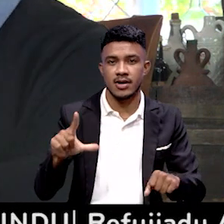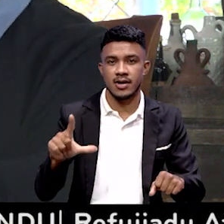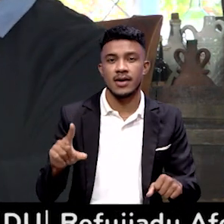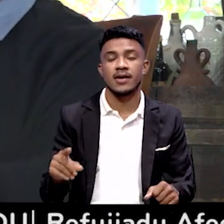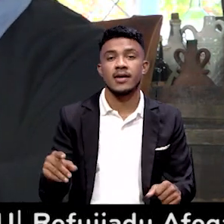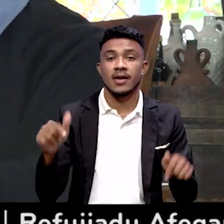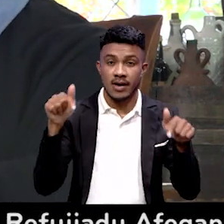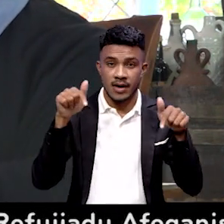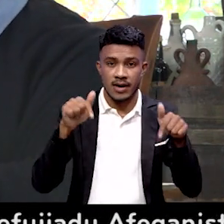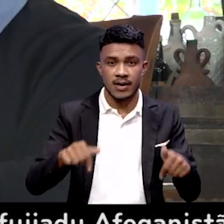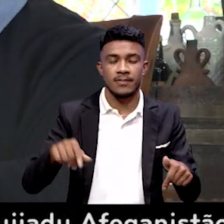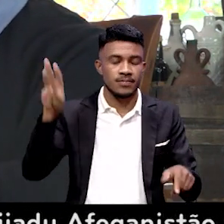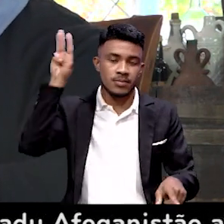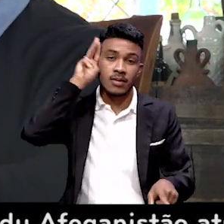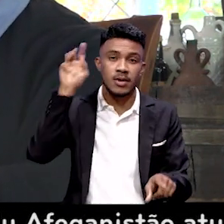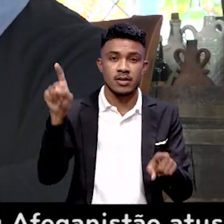Nem Monsanã, nem